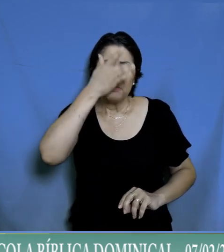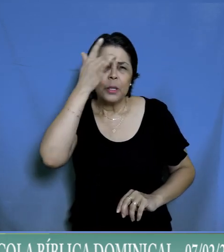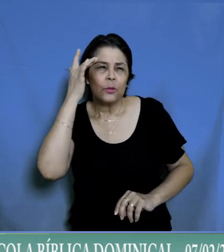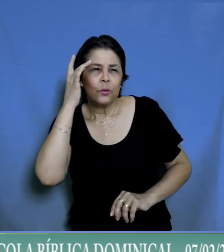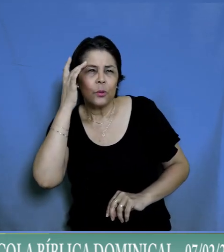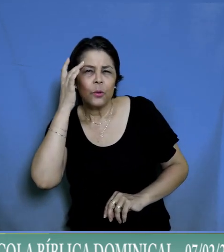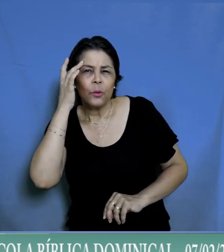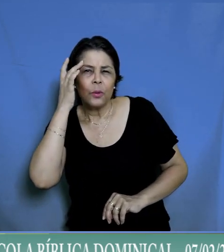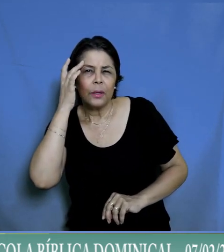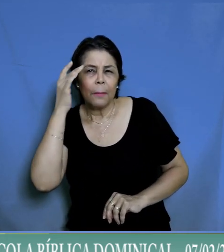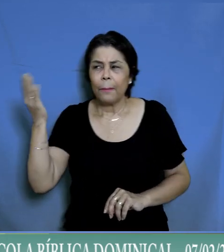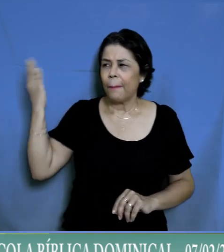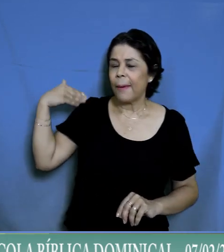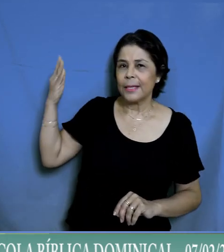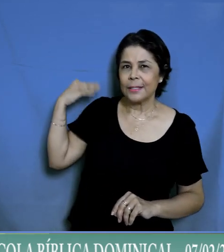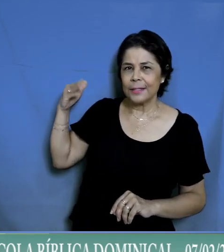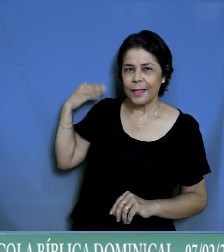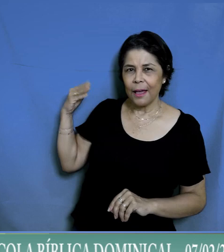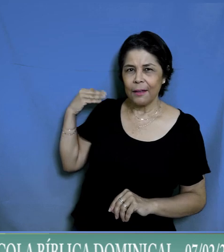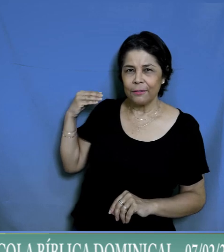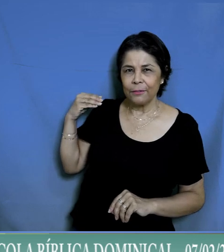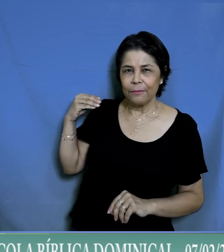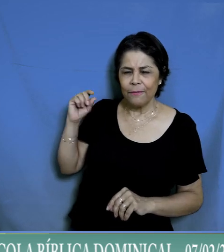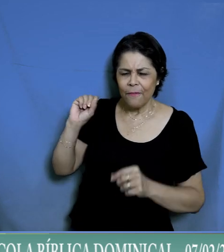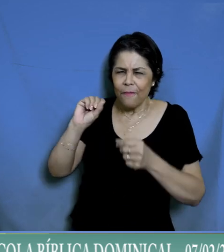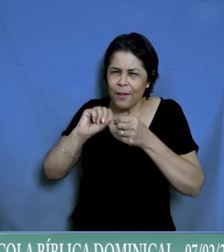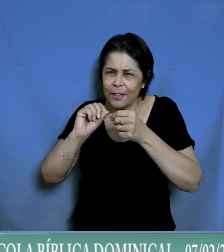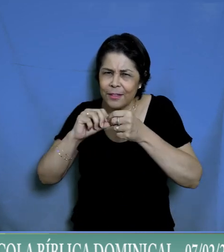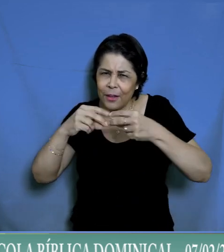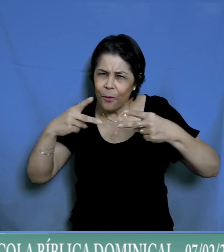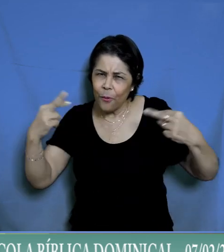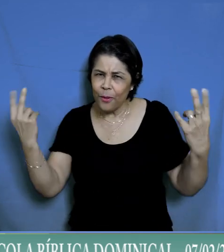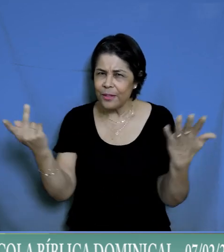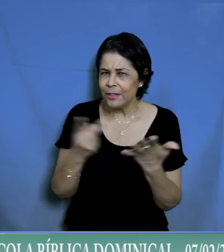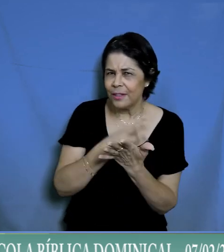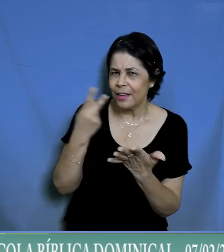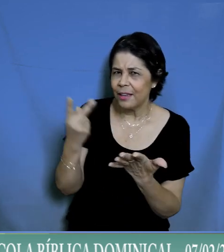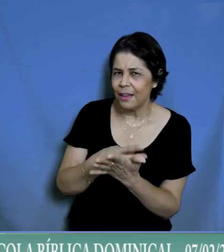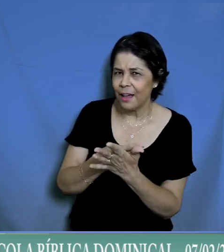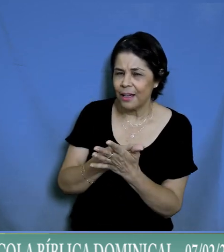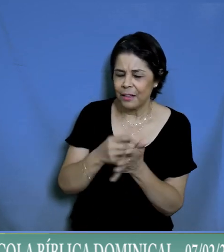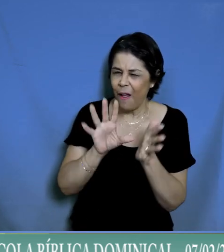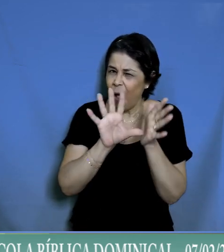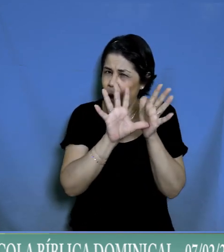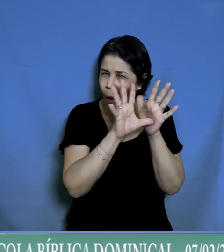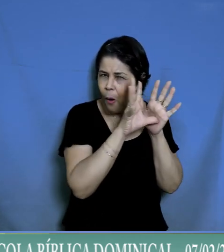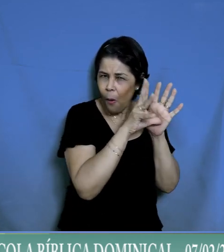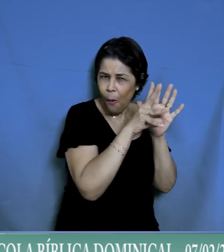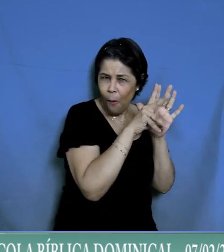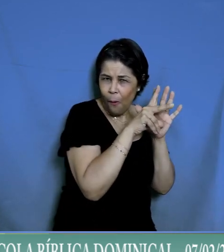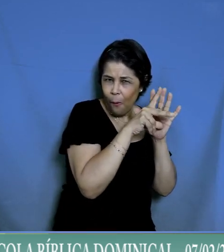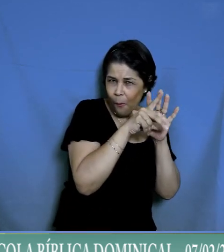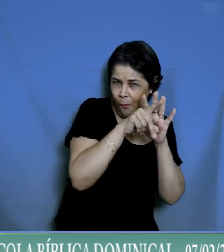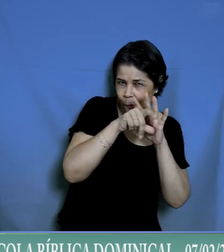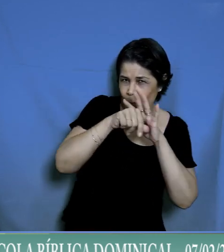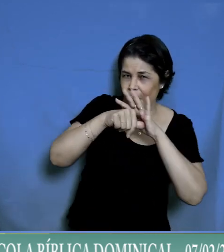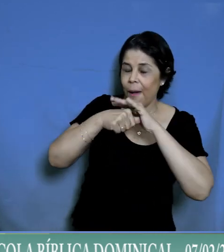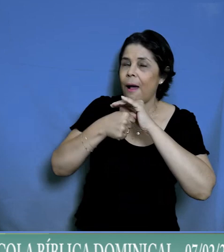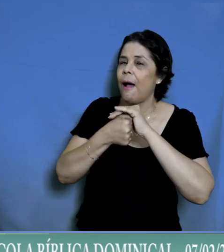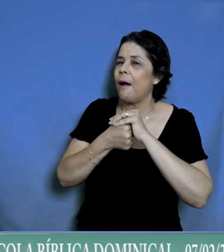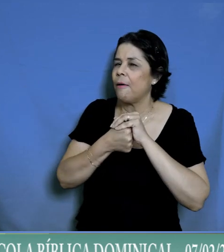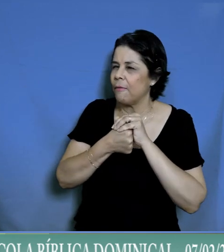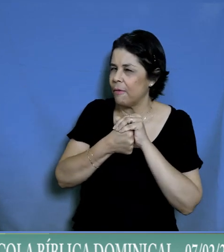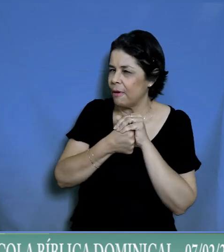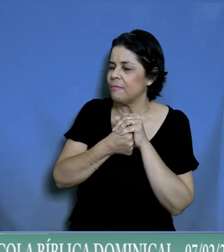furtava, aquele que roubava, agora trabalha para dar. Essa ideia é uma ideia